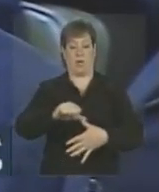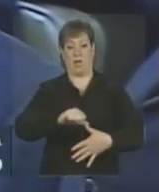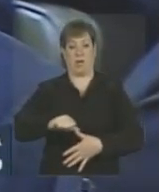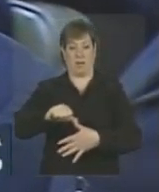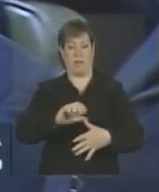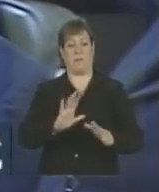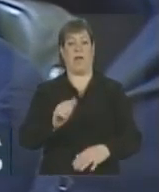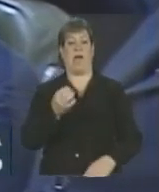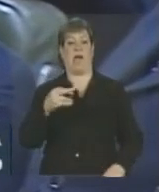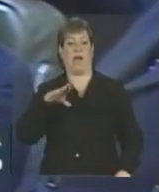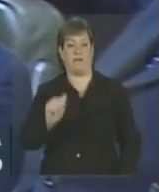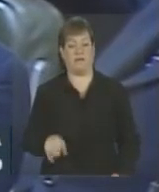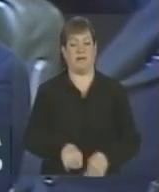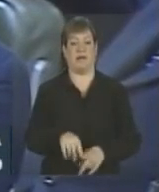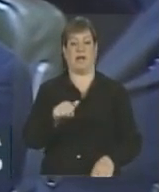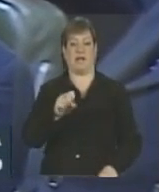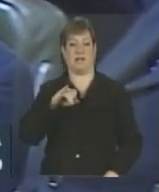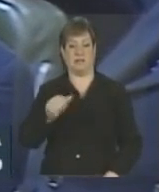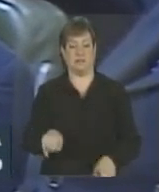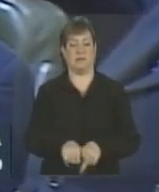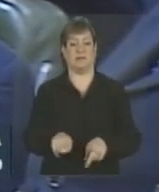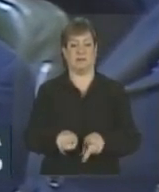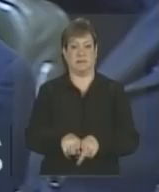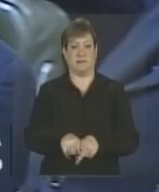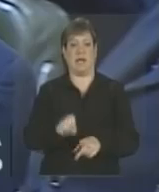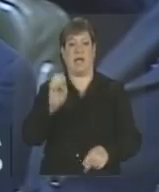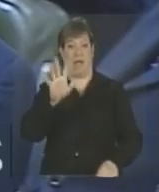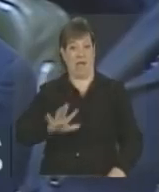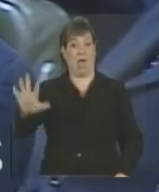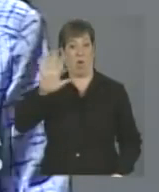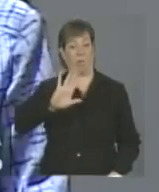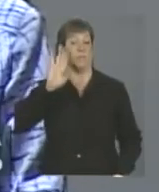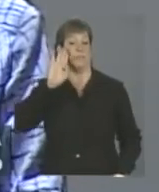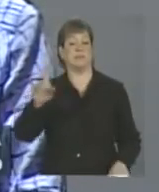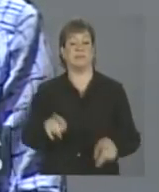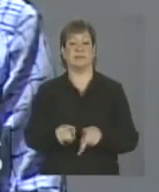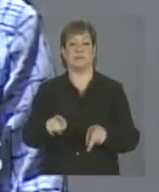na África, na Ásia, na Europa, inclusive